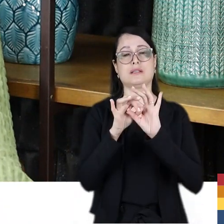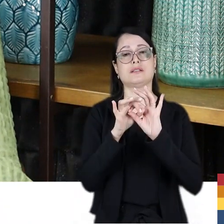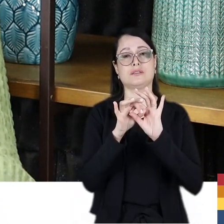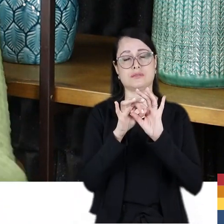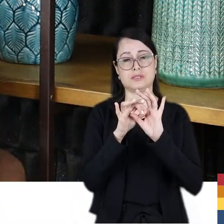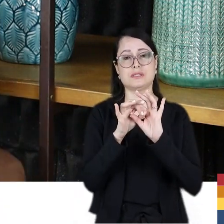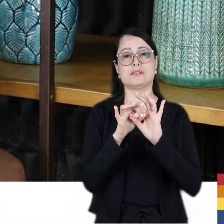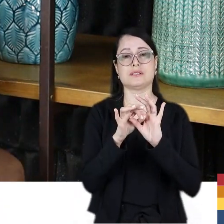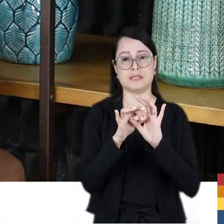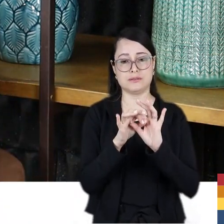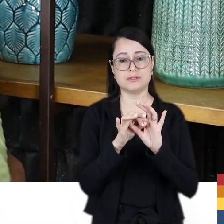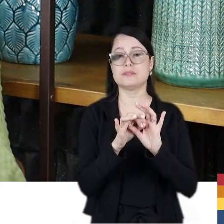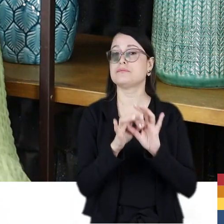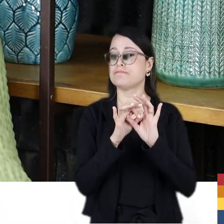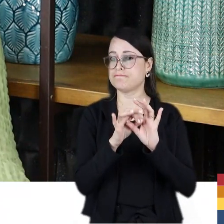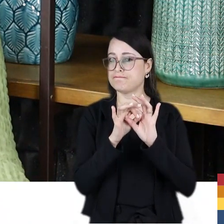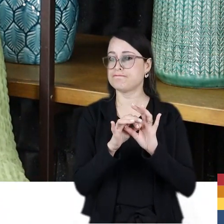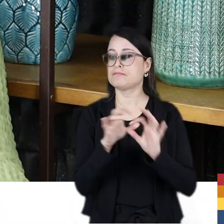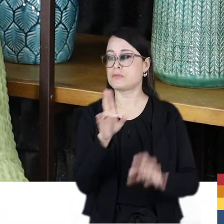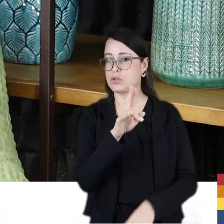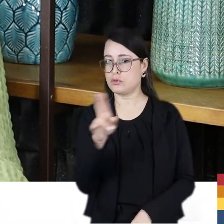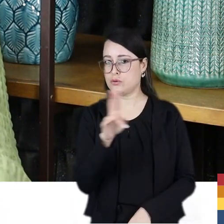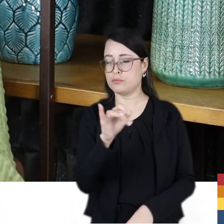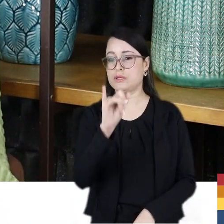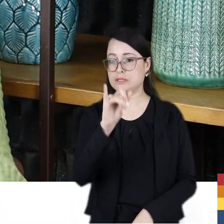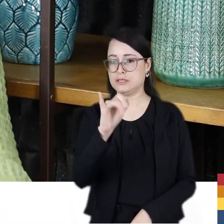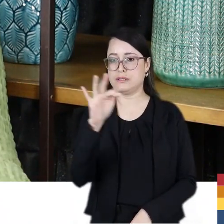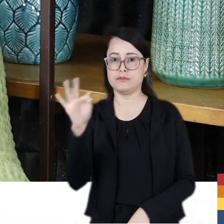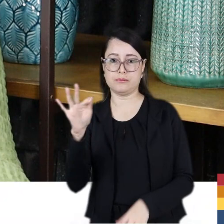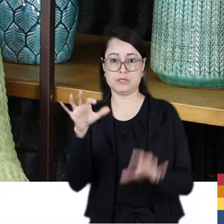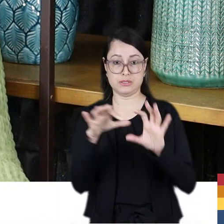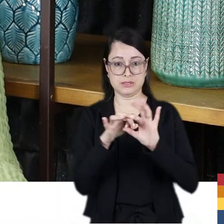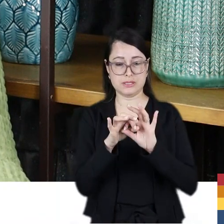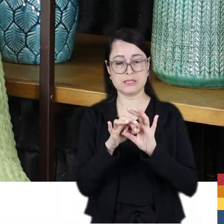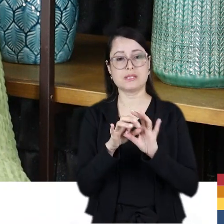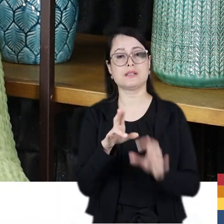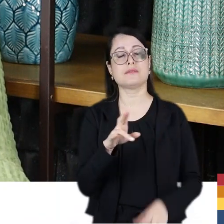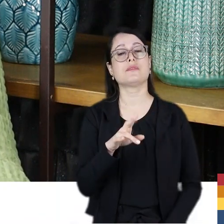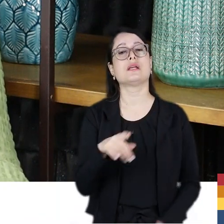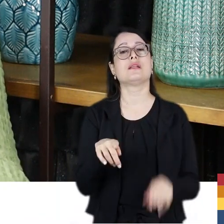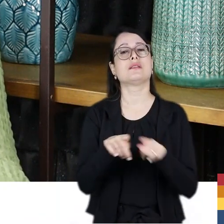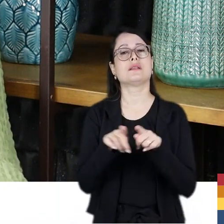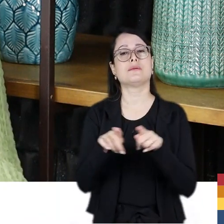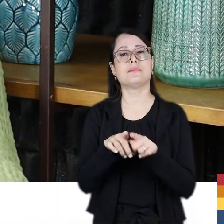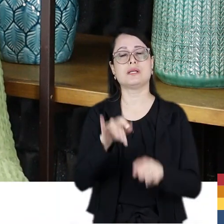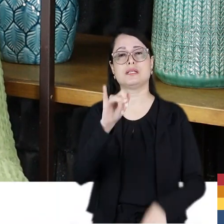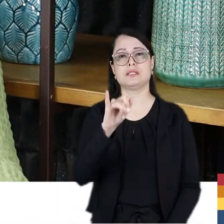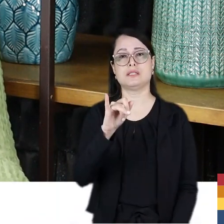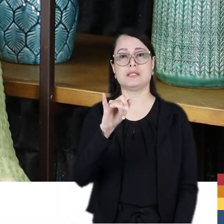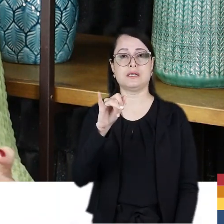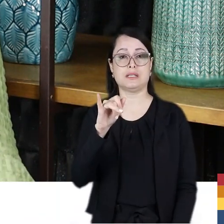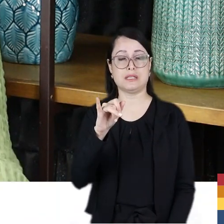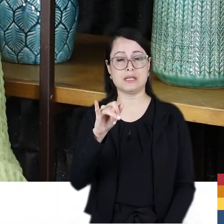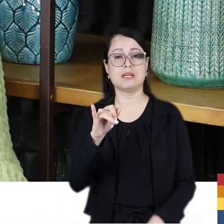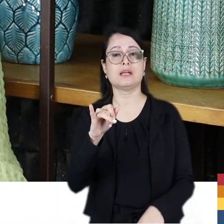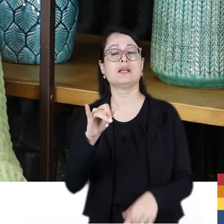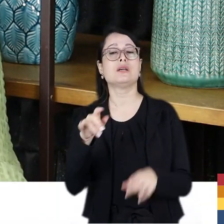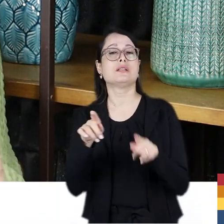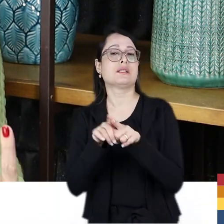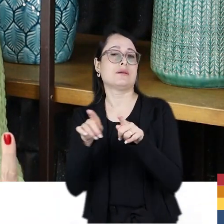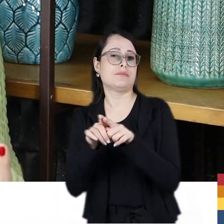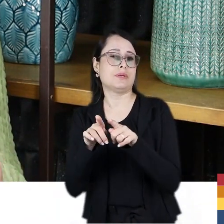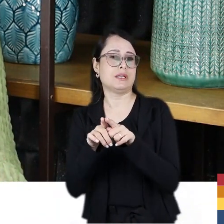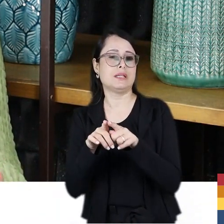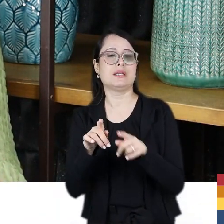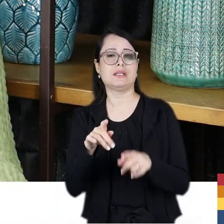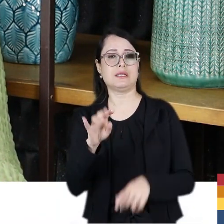recebe, né? Além do itinerário de educação profissional e técnica, né? O quinto itinerário, GPT. Mas aí a